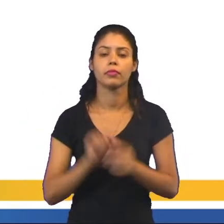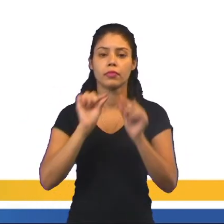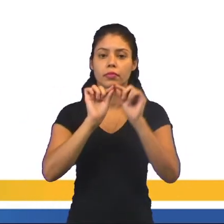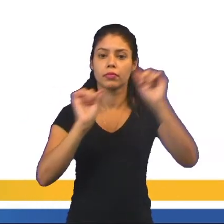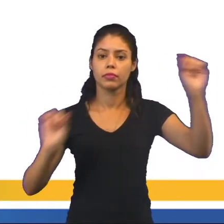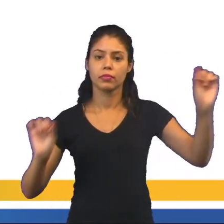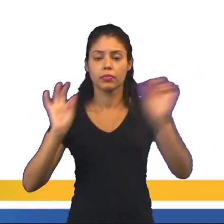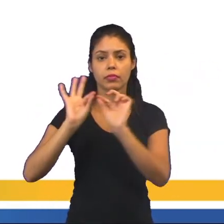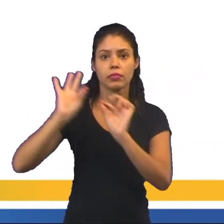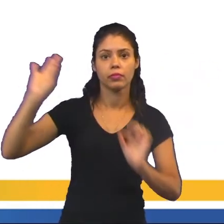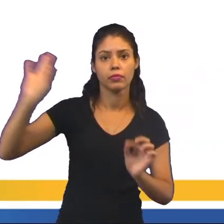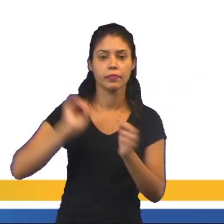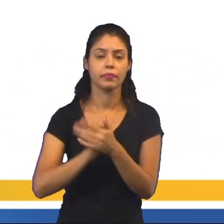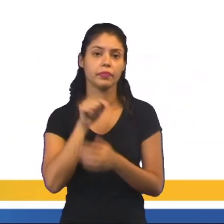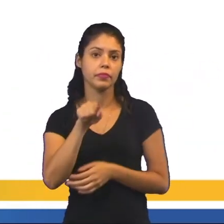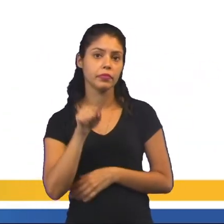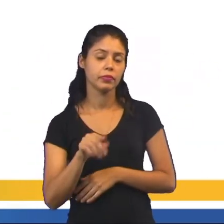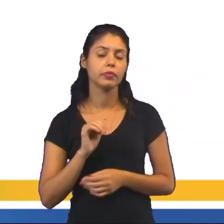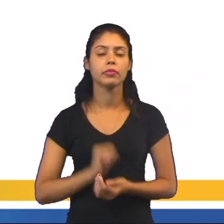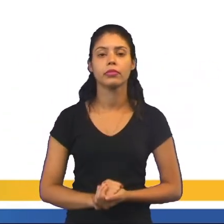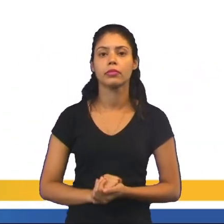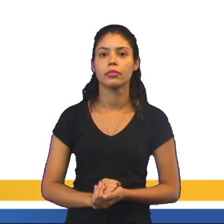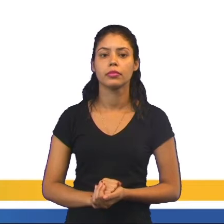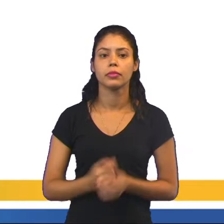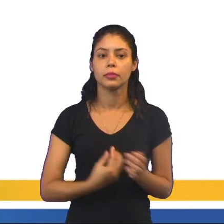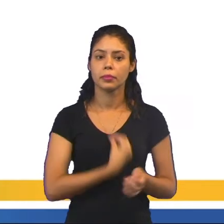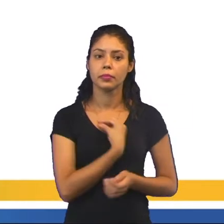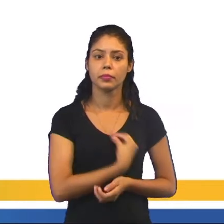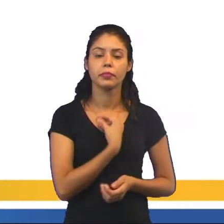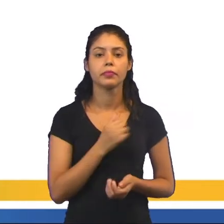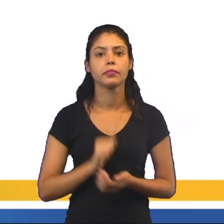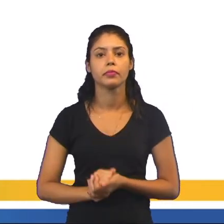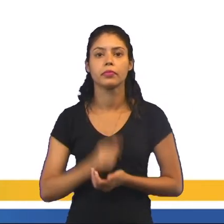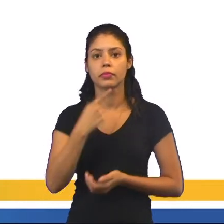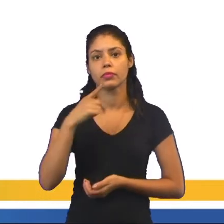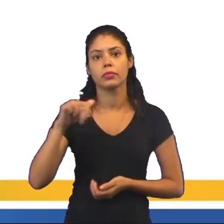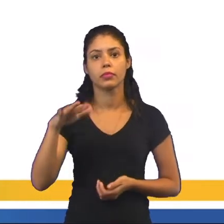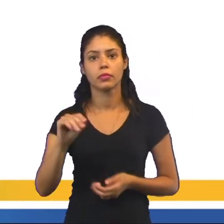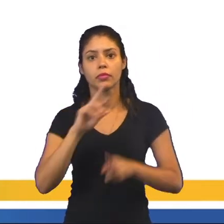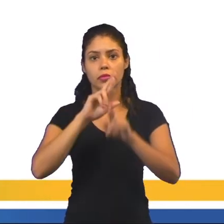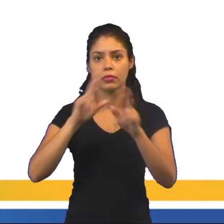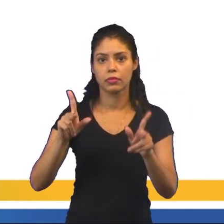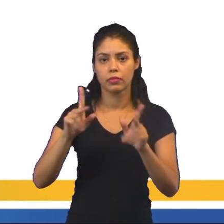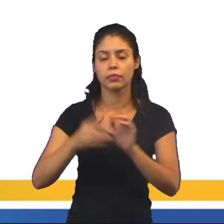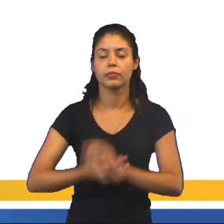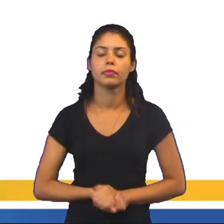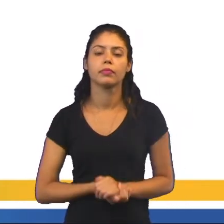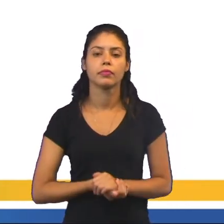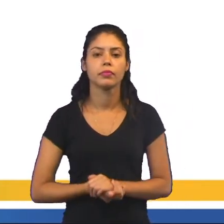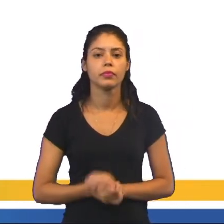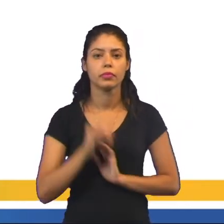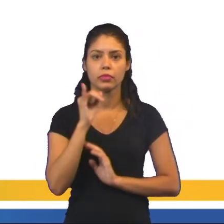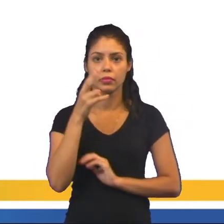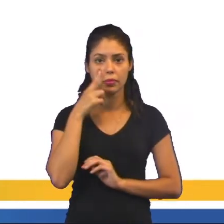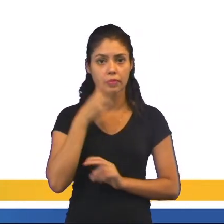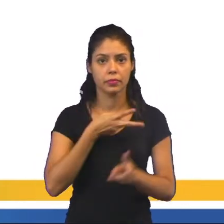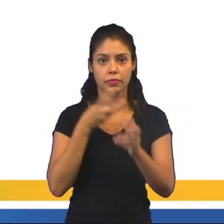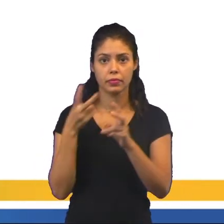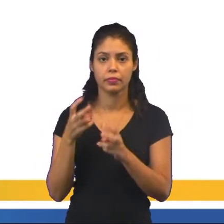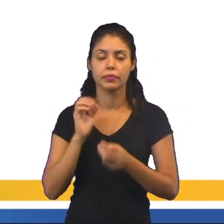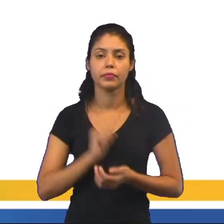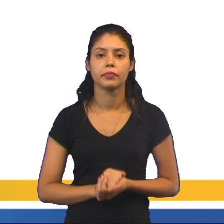retas coplanares. Esse tipo de reta estão presentes em planos distintos. Então, se você olhar